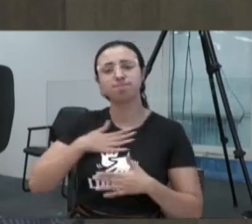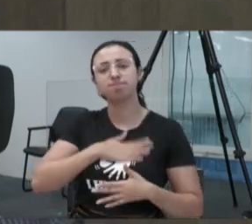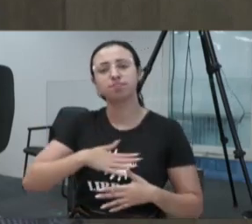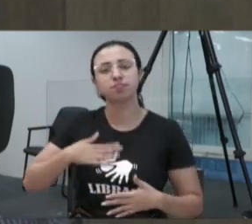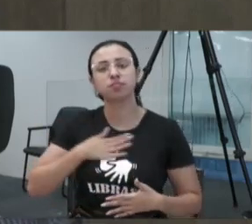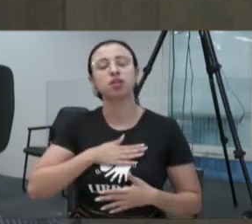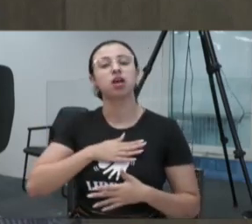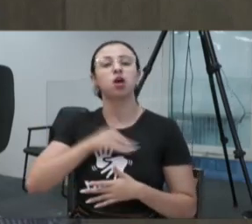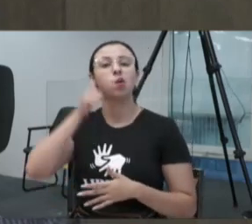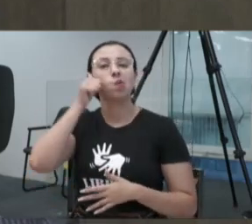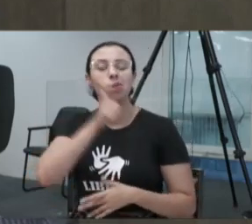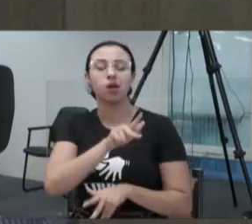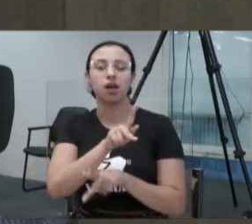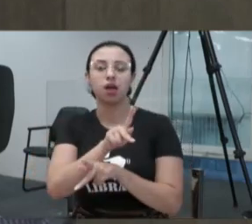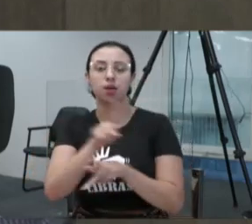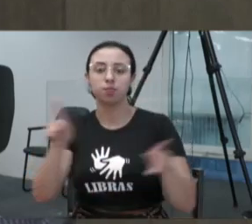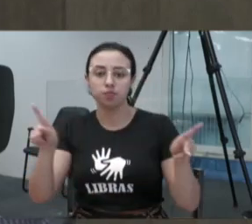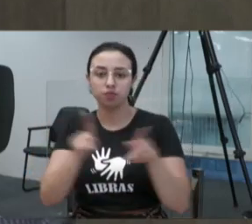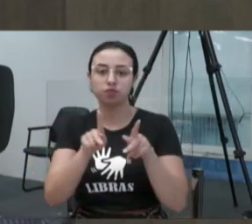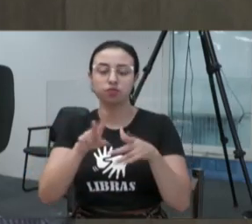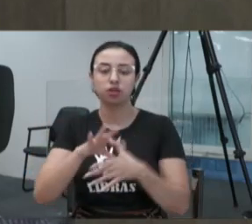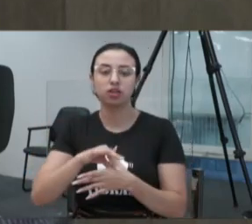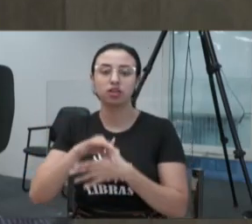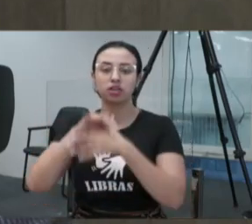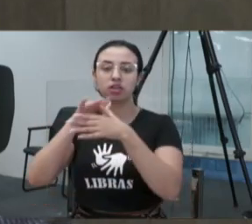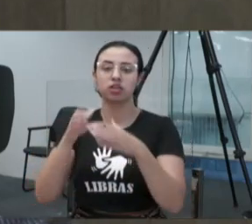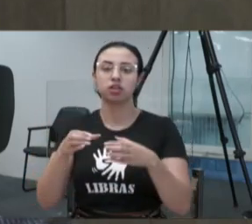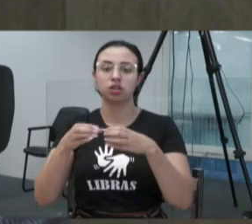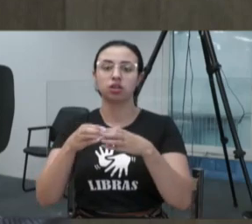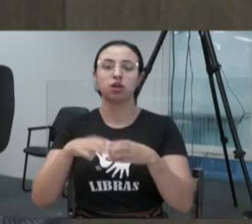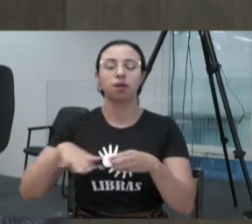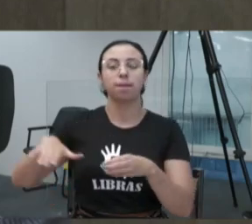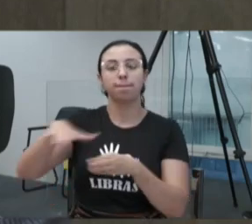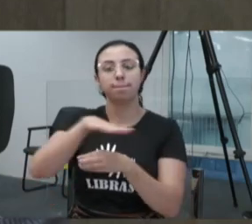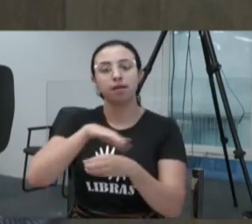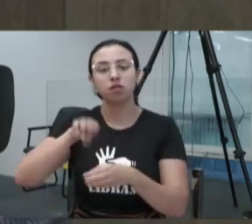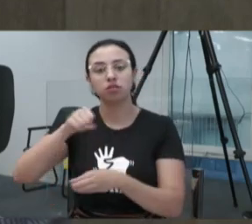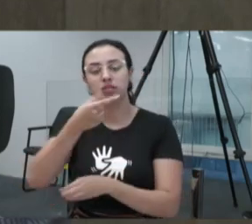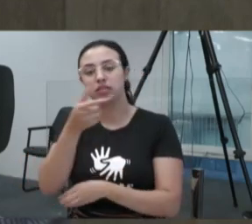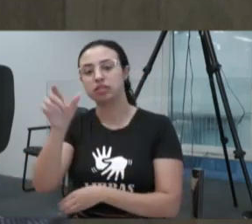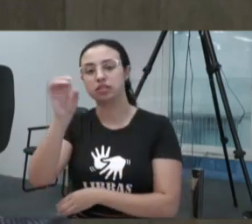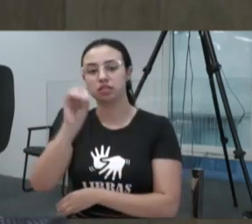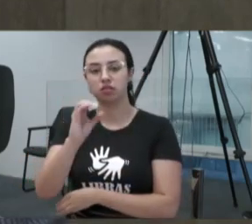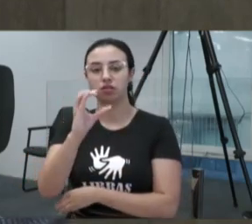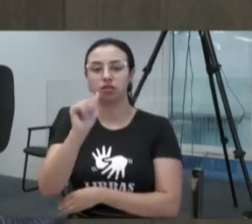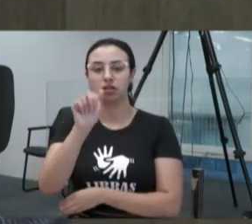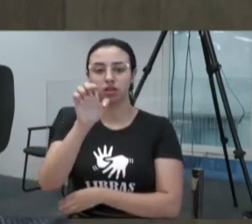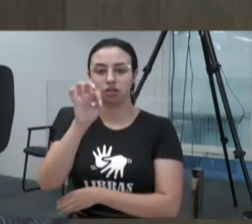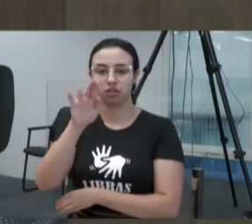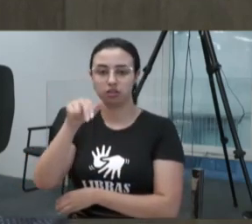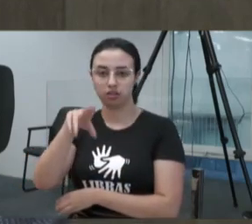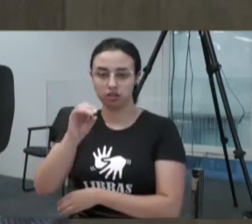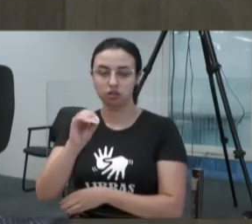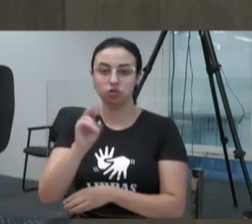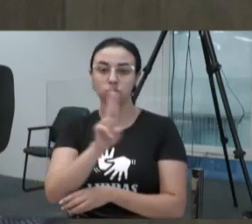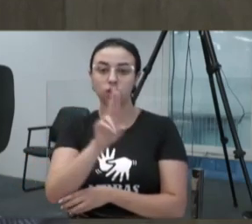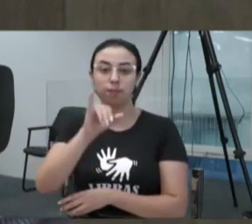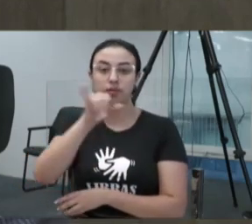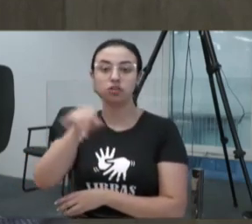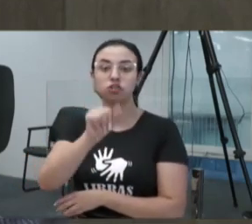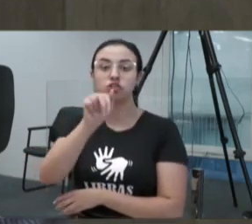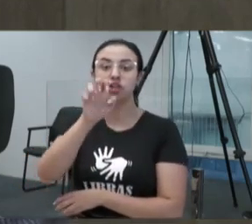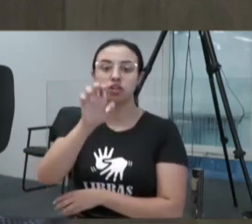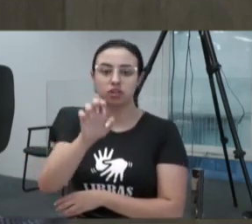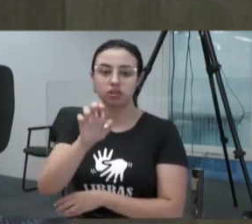a professora, né, líder comunitária ali do bairro São Caetano, a Jane Amorim, uma